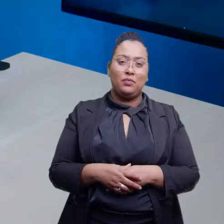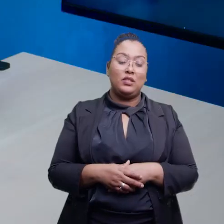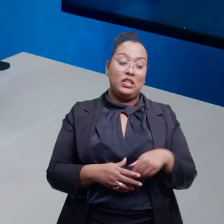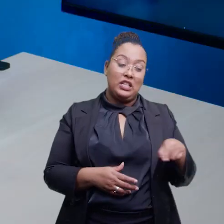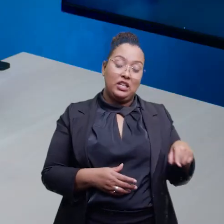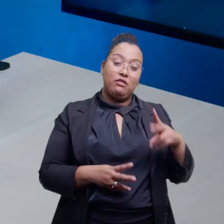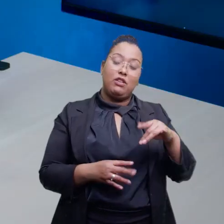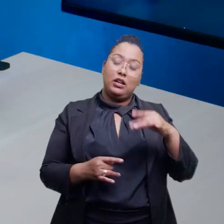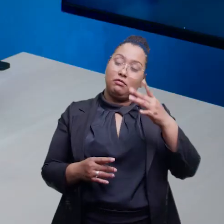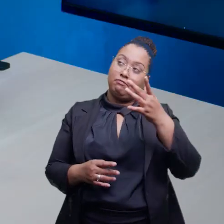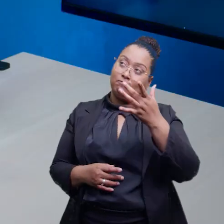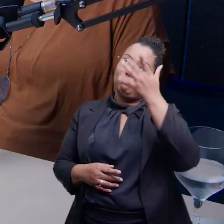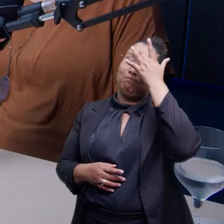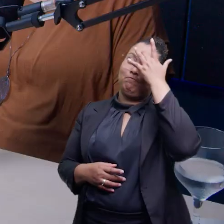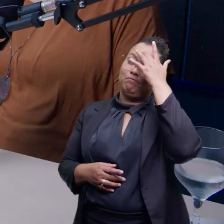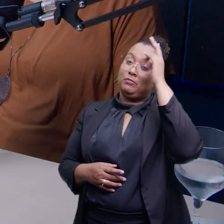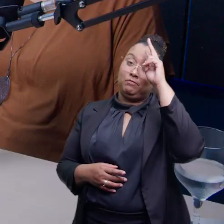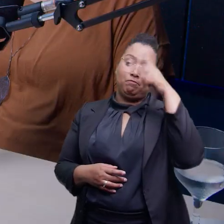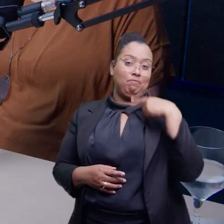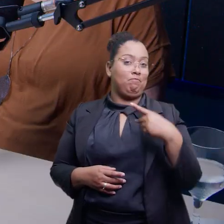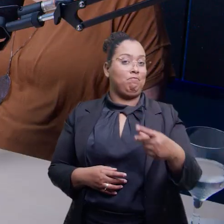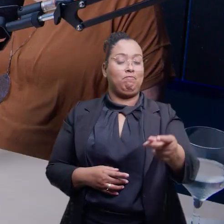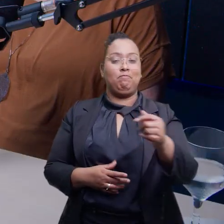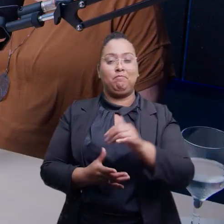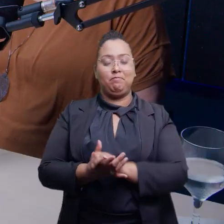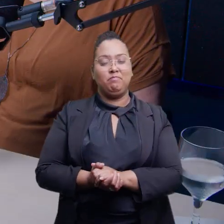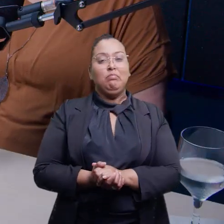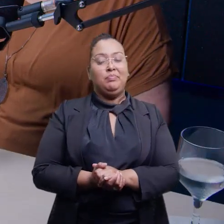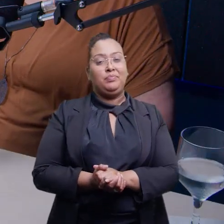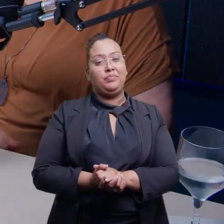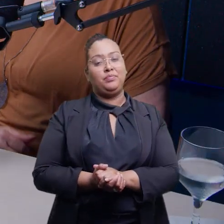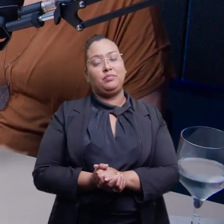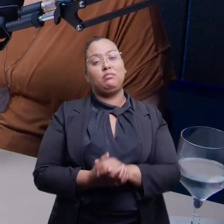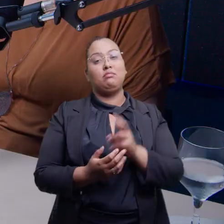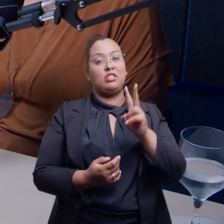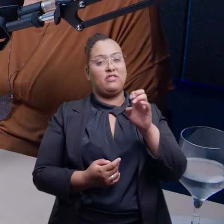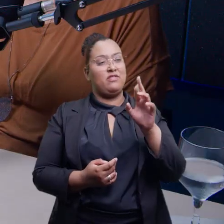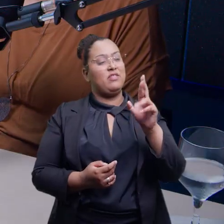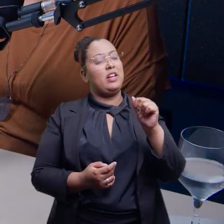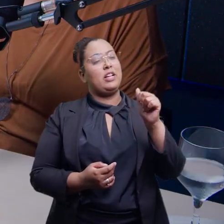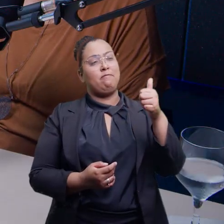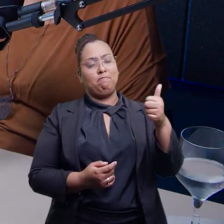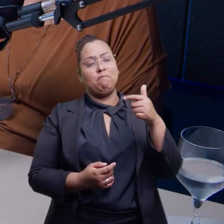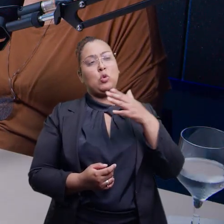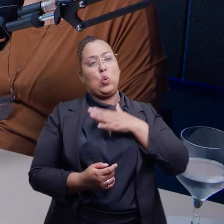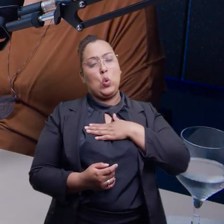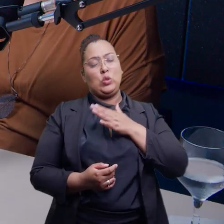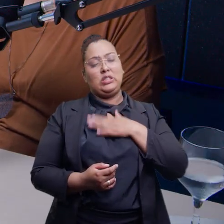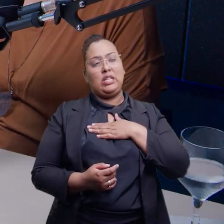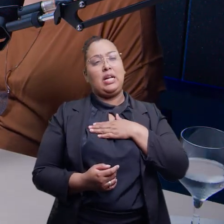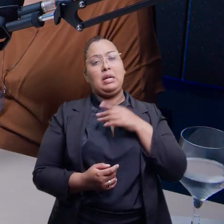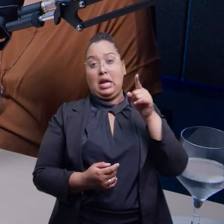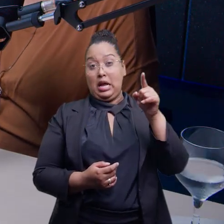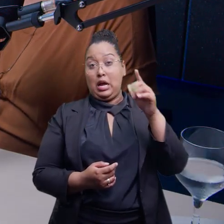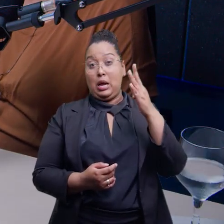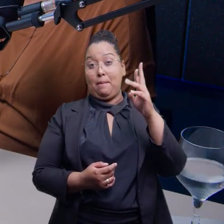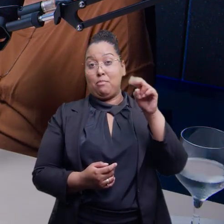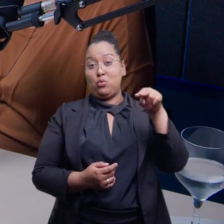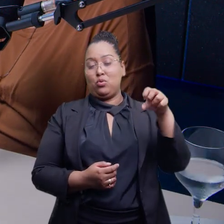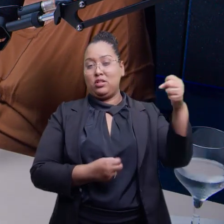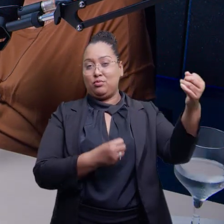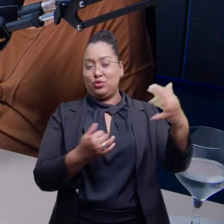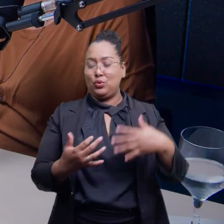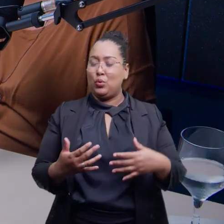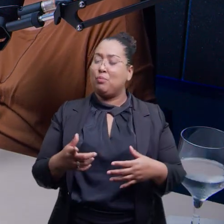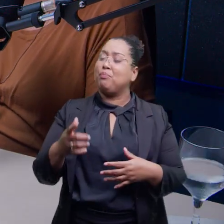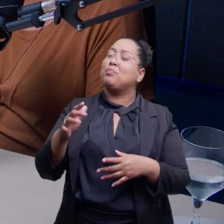assim, pelo resto da vida. E, Vera, aproveitando, né, esse relato da doutora Bruna, eu